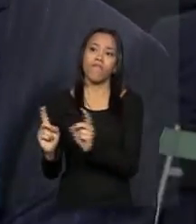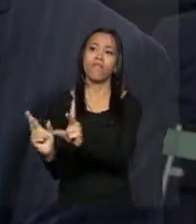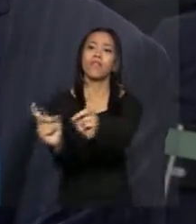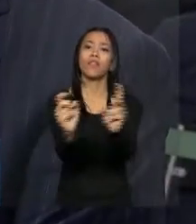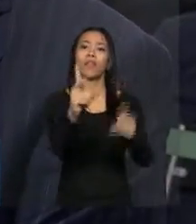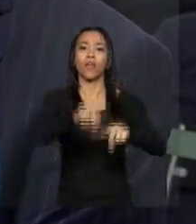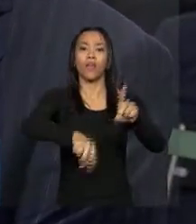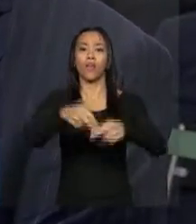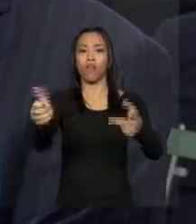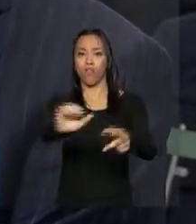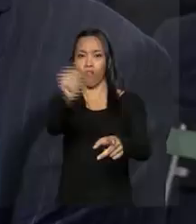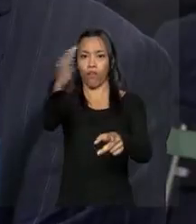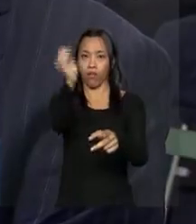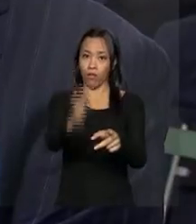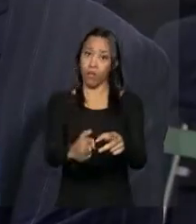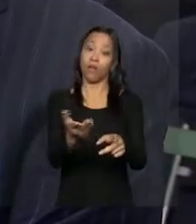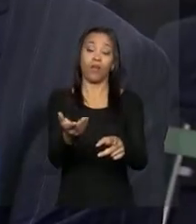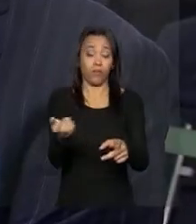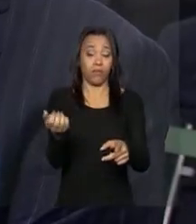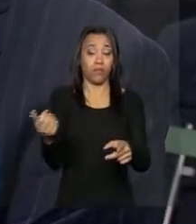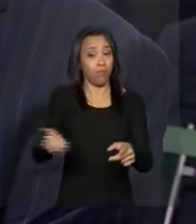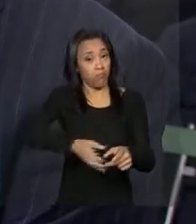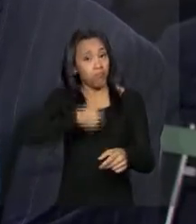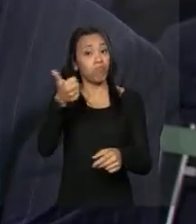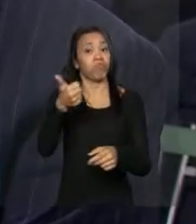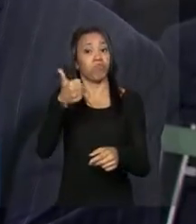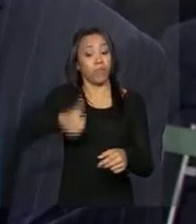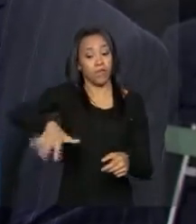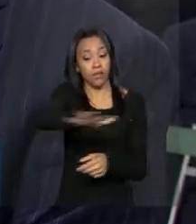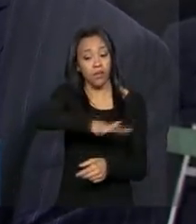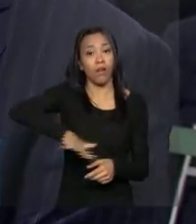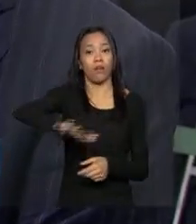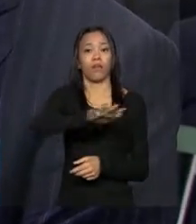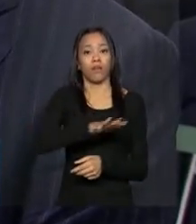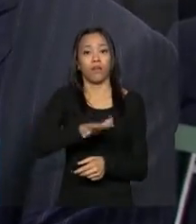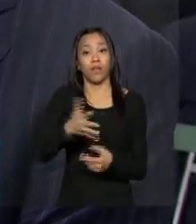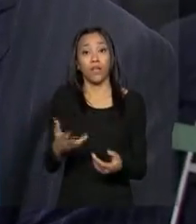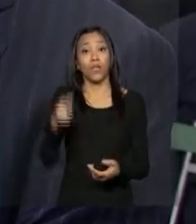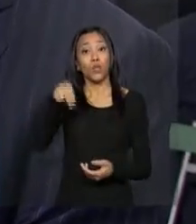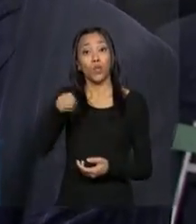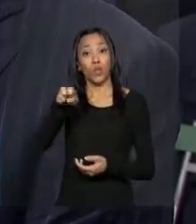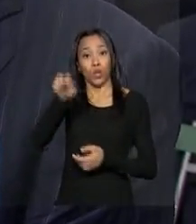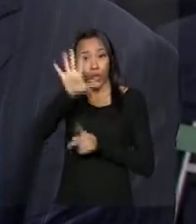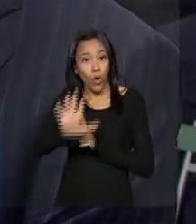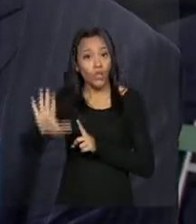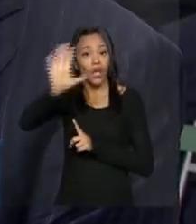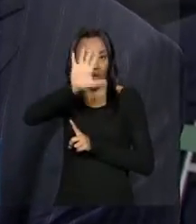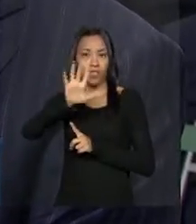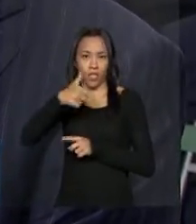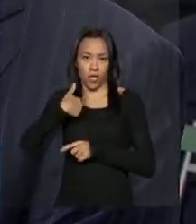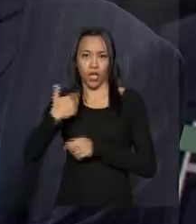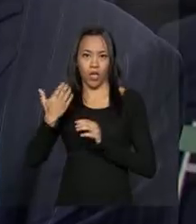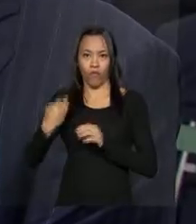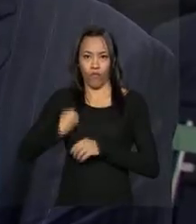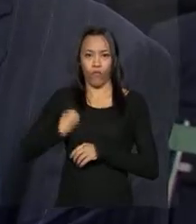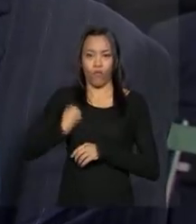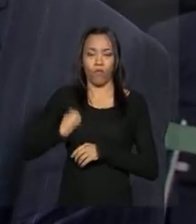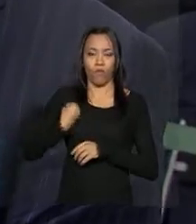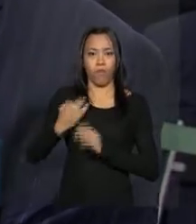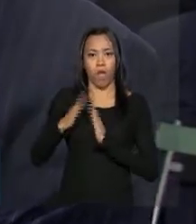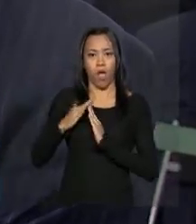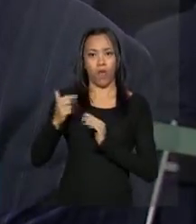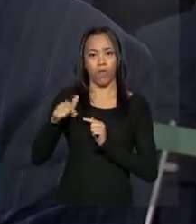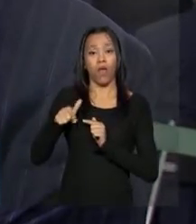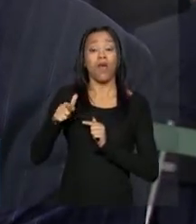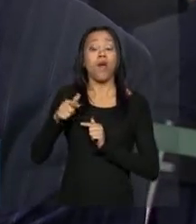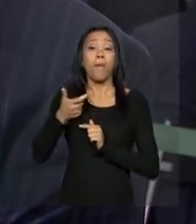ter um aumento de exportação muito grande nessa área industrial. E o Nordeste, lá onde eu estou, nós estamos muito